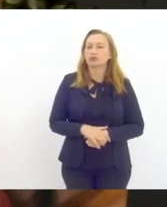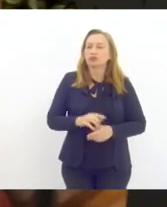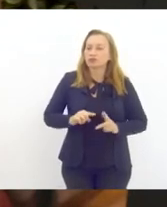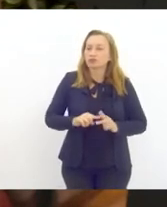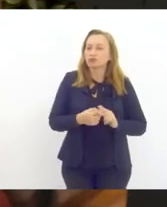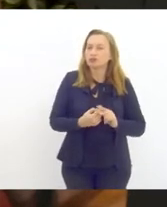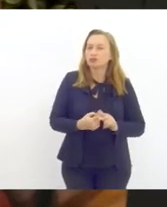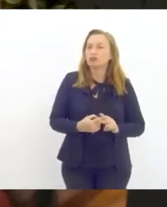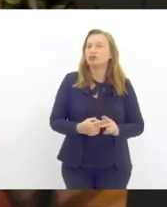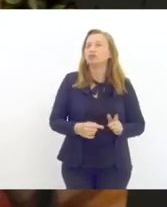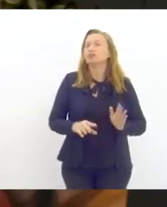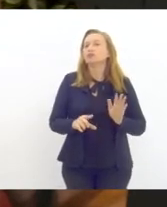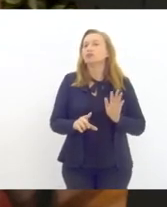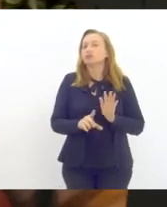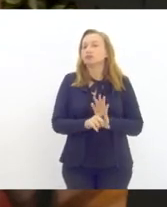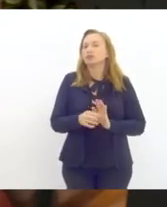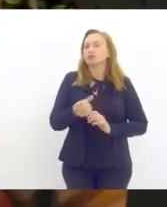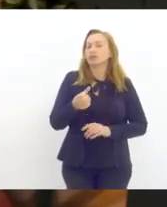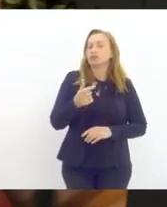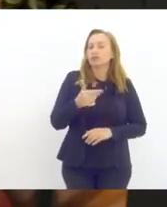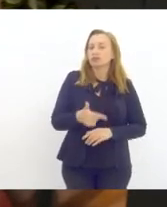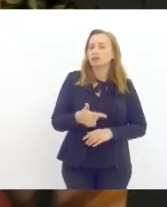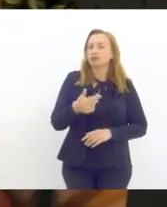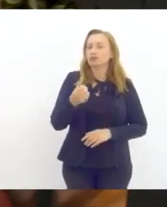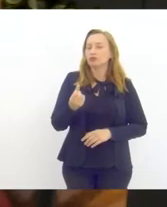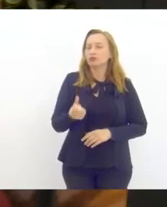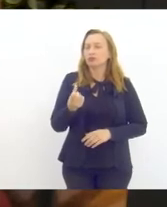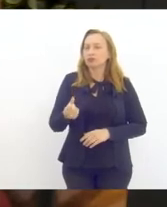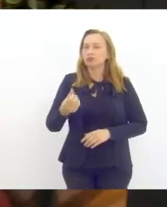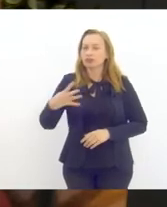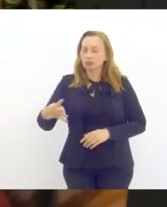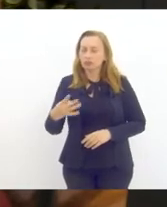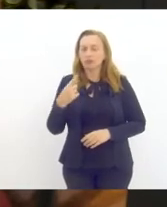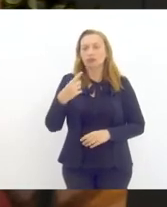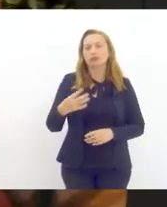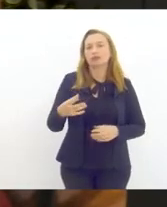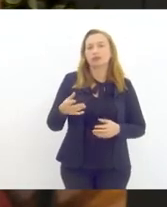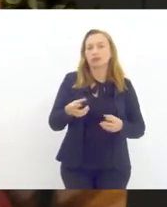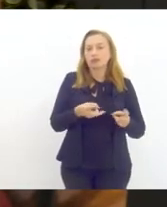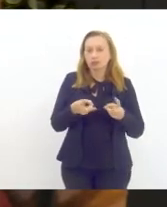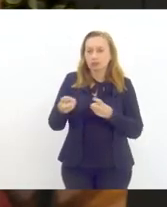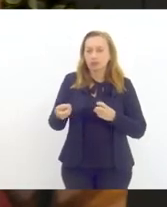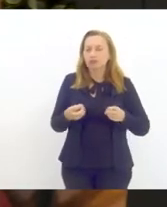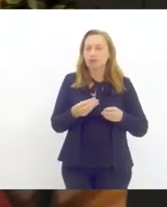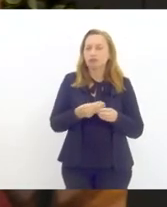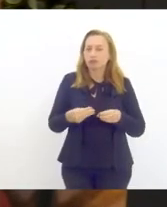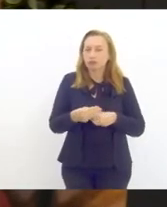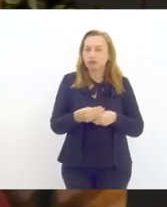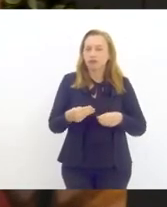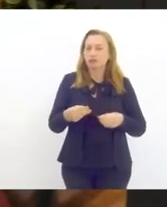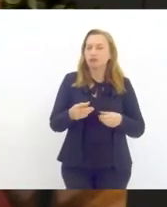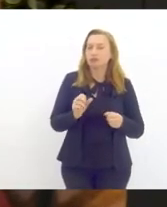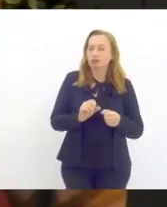da 2664, ouvindo os municípios, participando, como a gente fez essa semana intensamente.